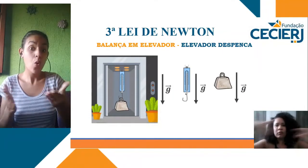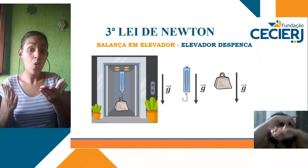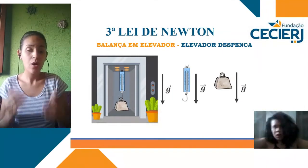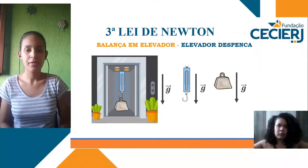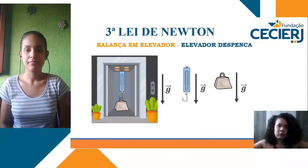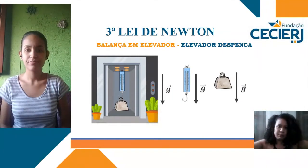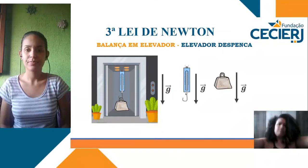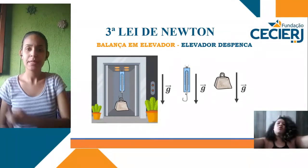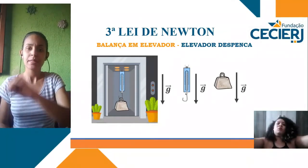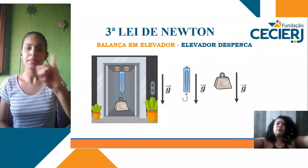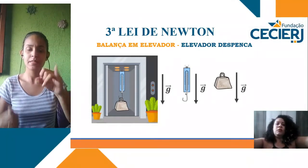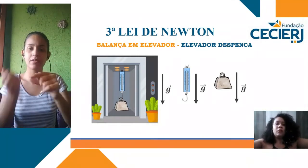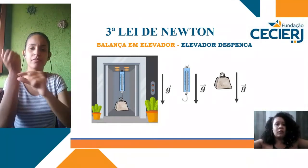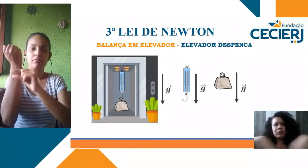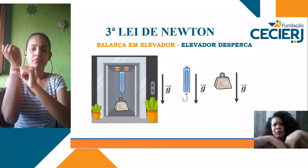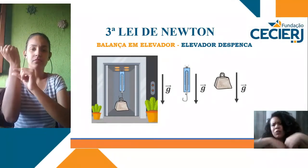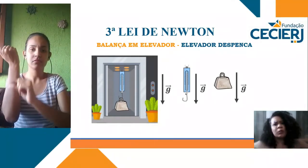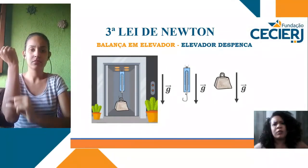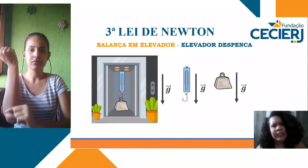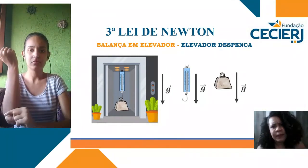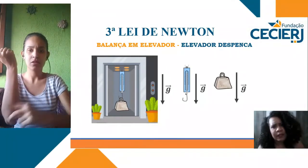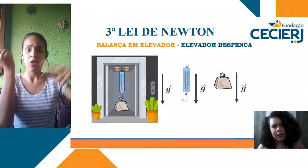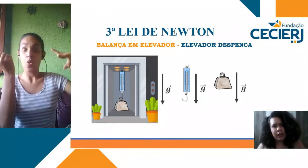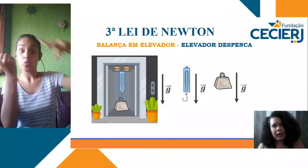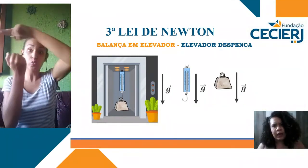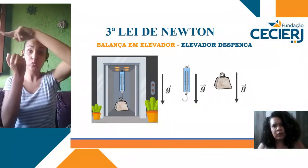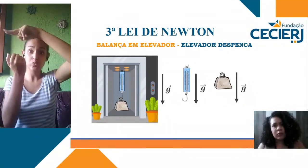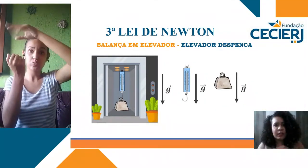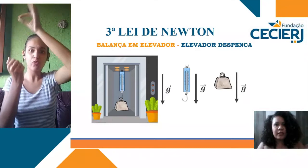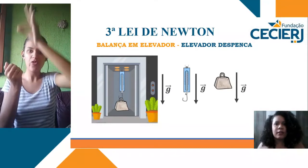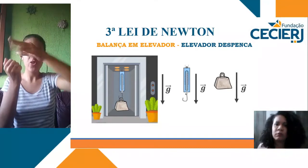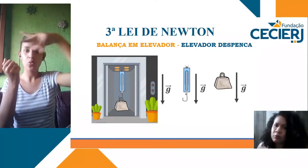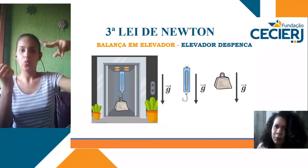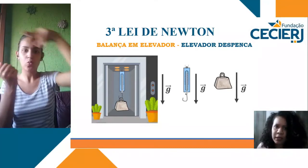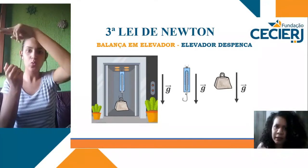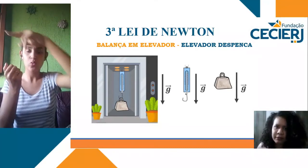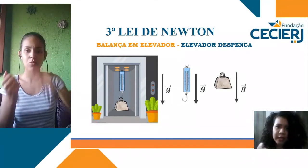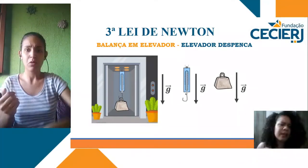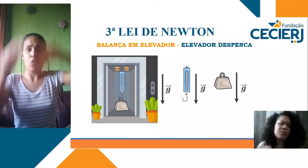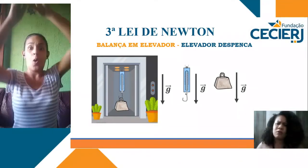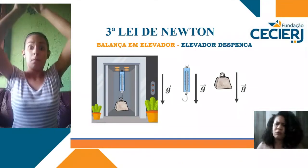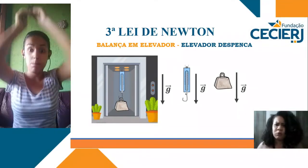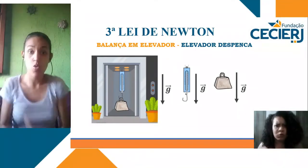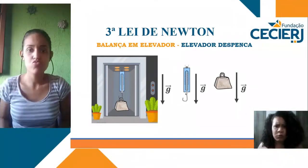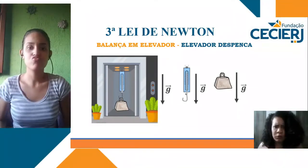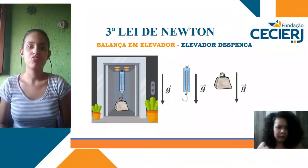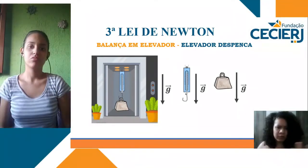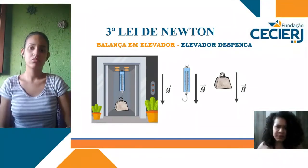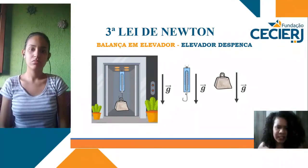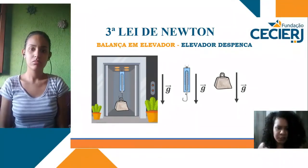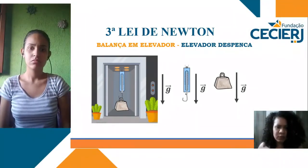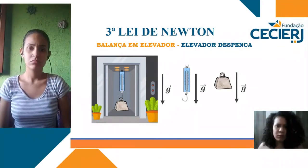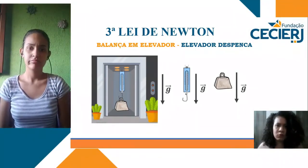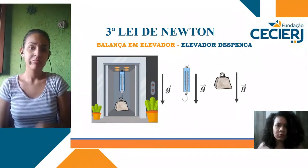pega o elevador, corta tudo e solta? Todo mundo vai estar apenas sofrendo a ação da gravidade, todo mundo, a única